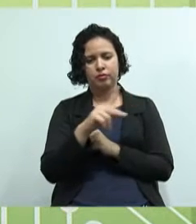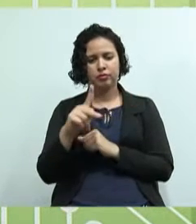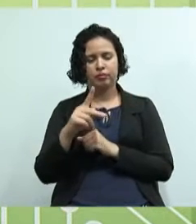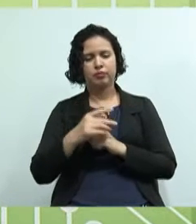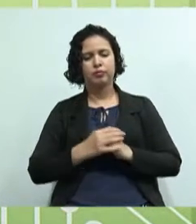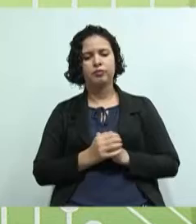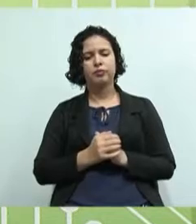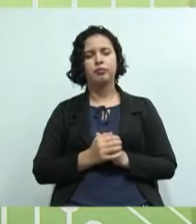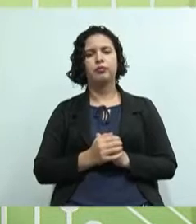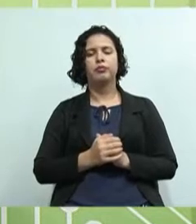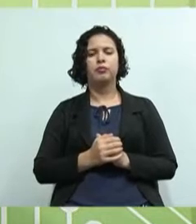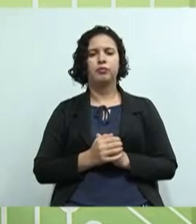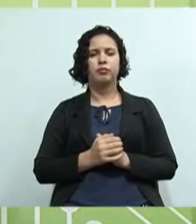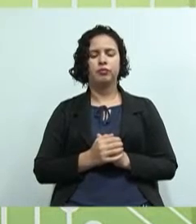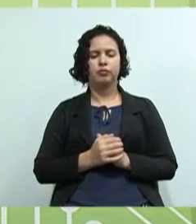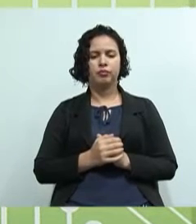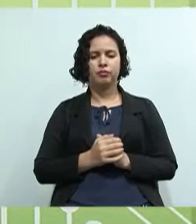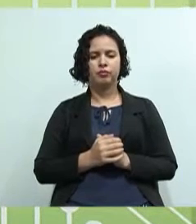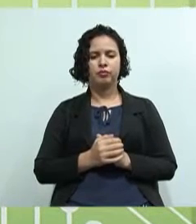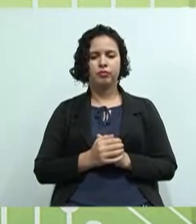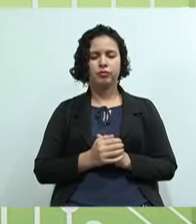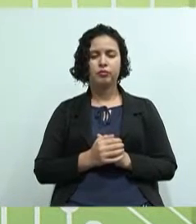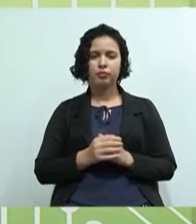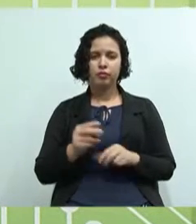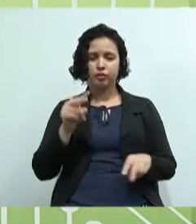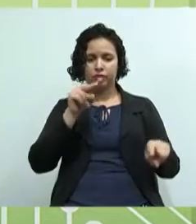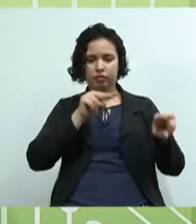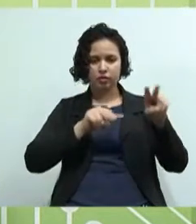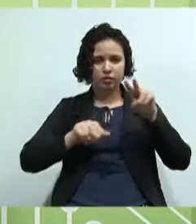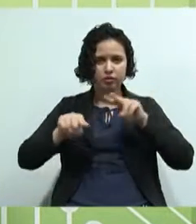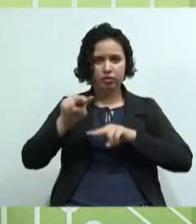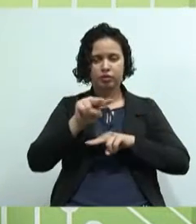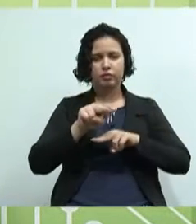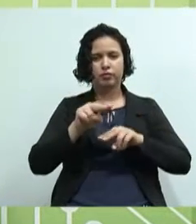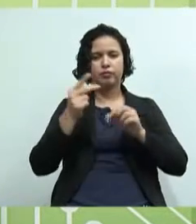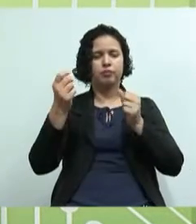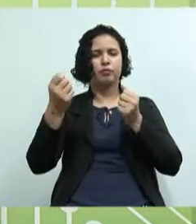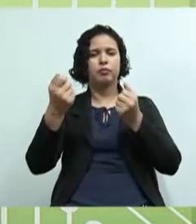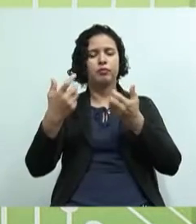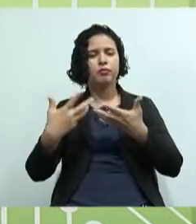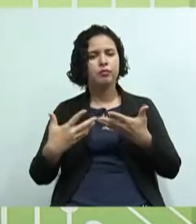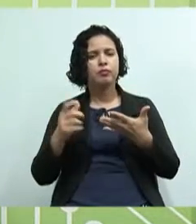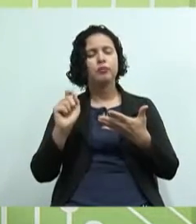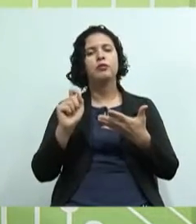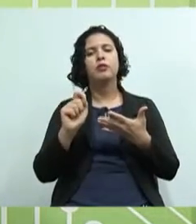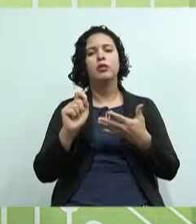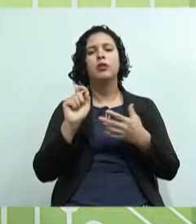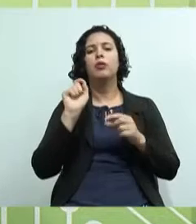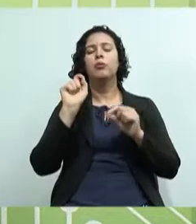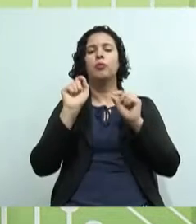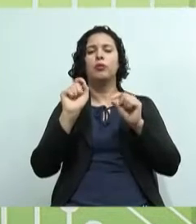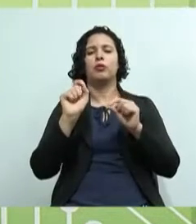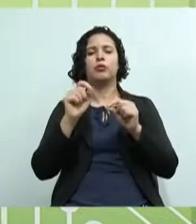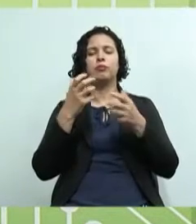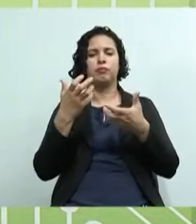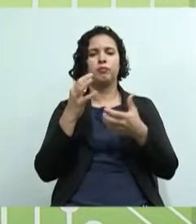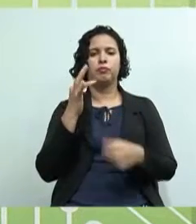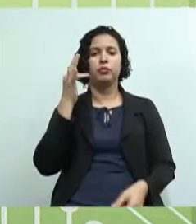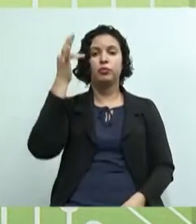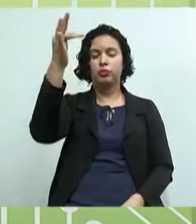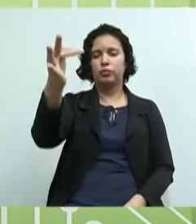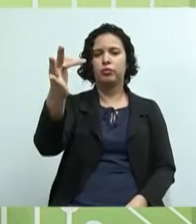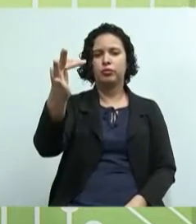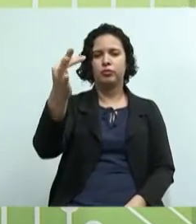coisa. A visão nada mais é aquilo que eu te faço todas as vezes. O que você quer ser quando crescer? Onde você quer estar daqui a